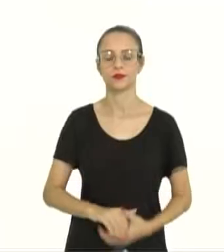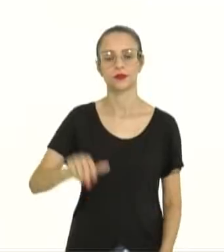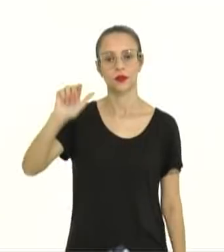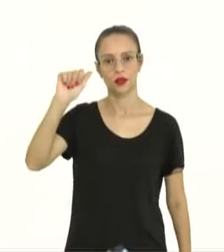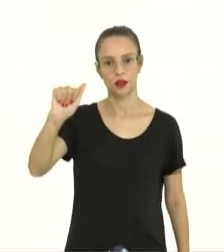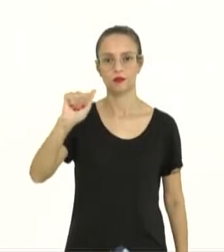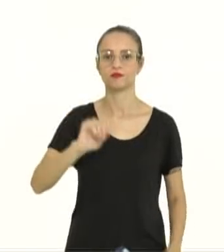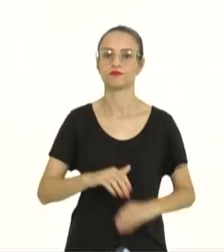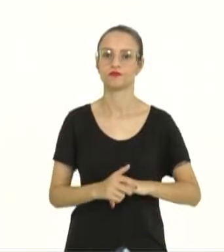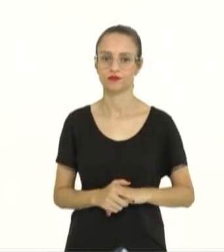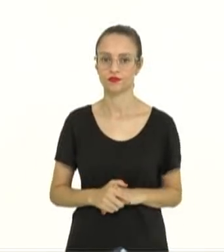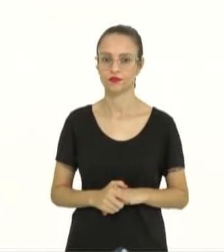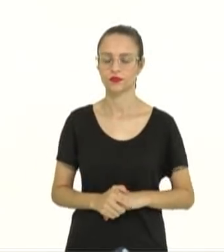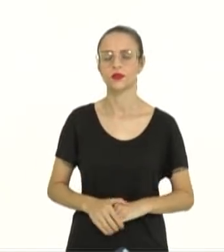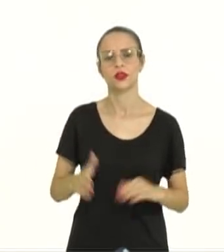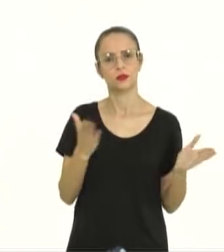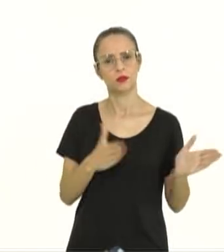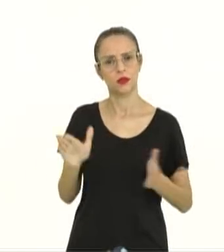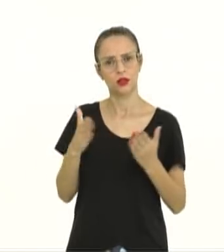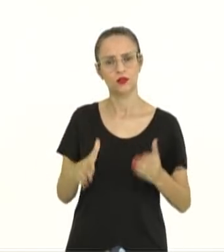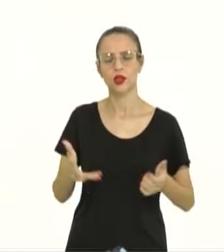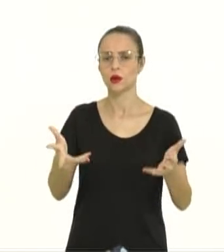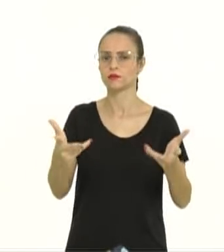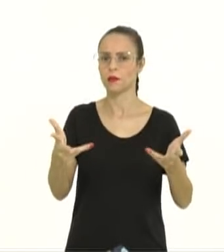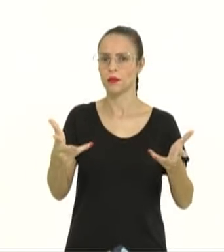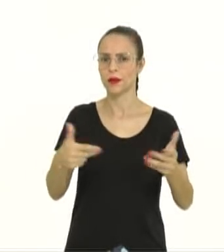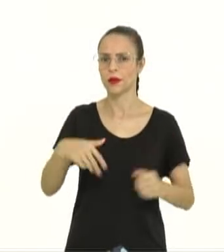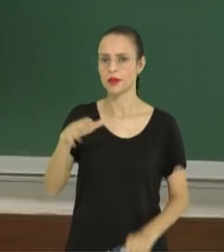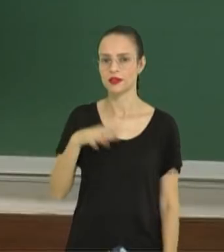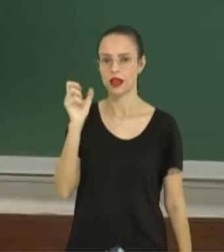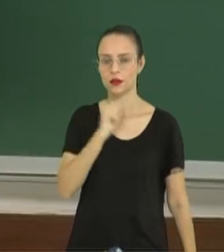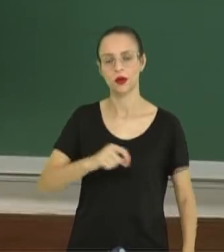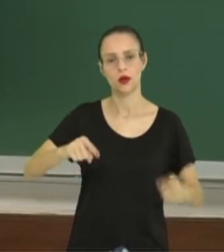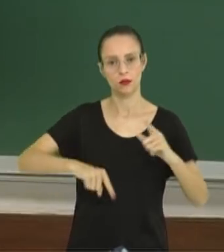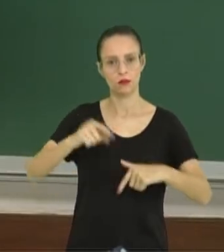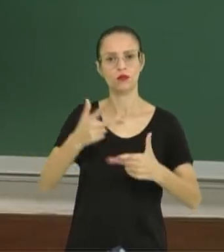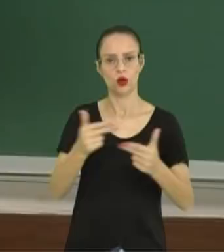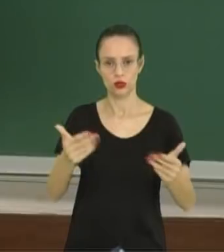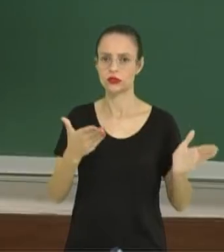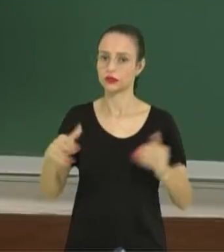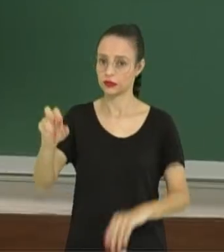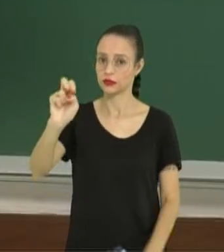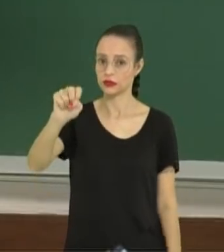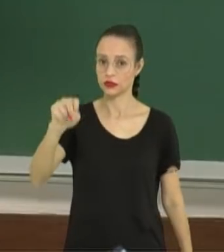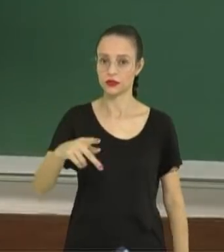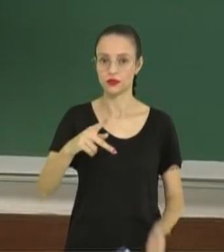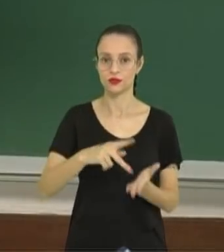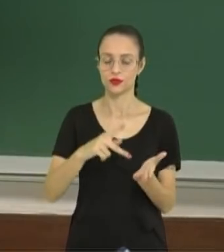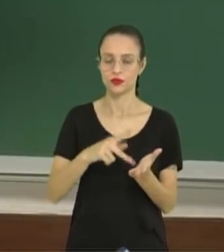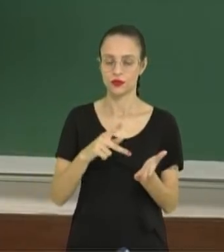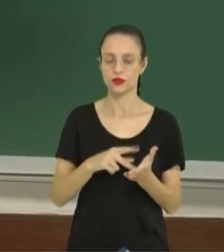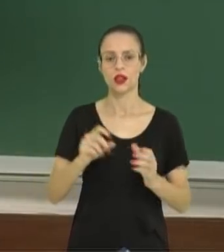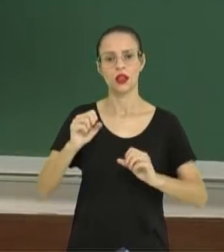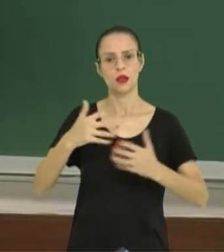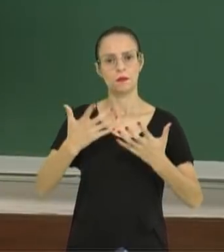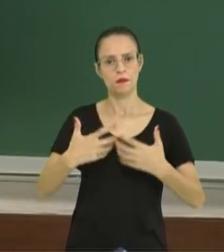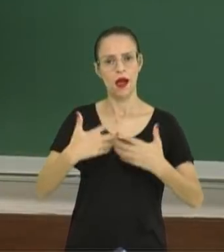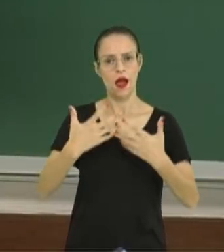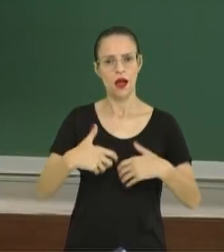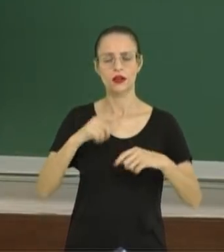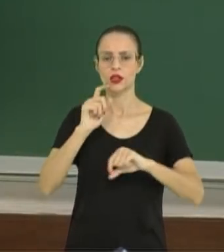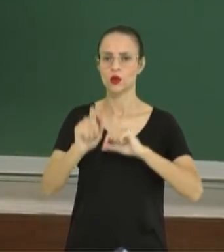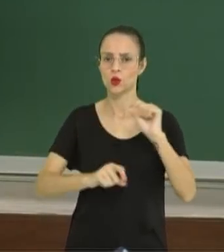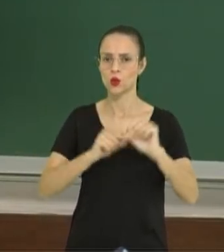Letra A, a manufatura acelerou a produção de mercadorias? Sim, acelerou, nós vimos no slide anterior, essas máquinas, né,